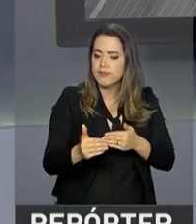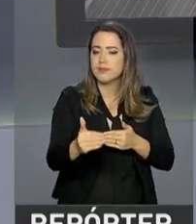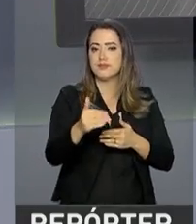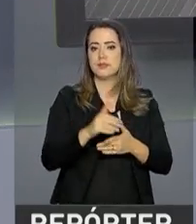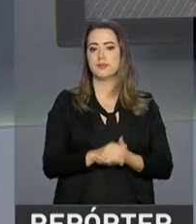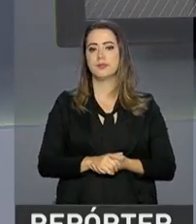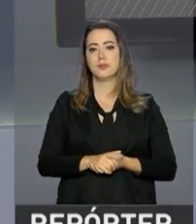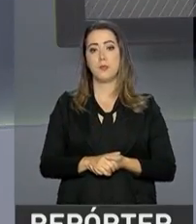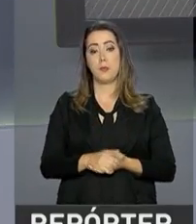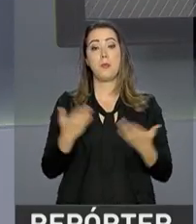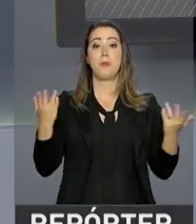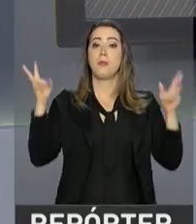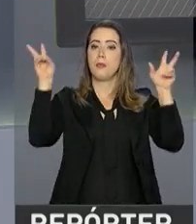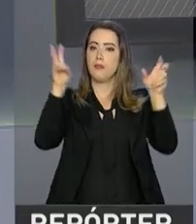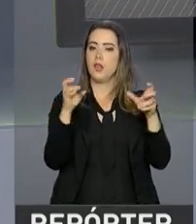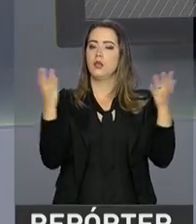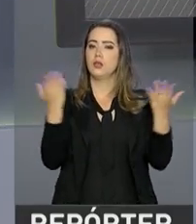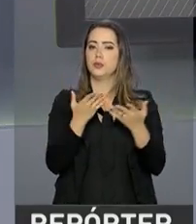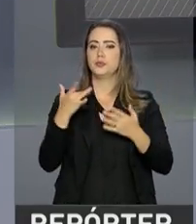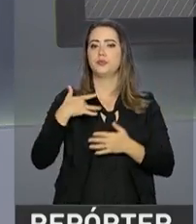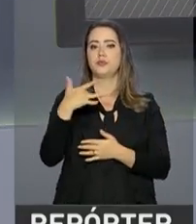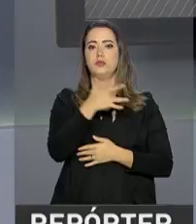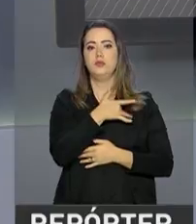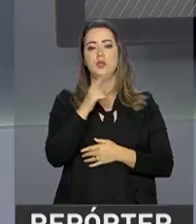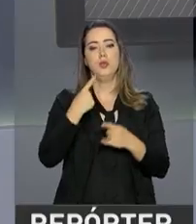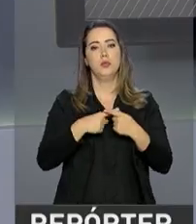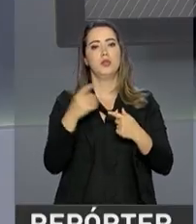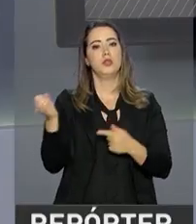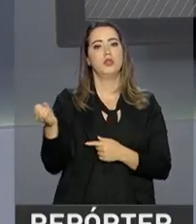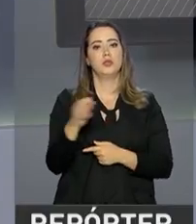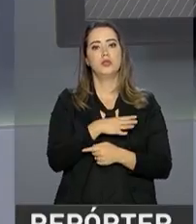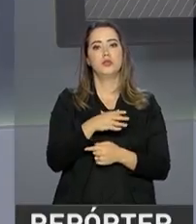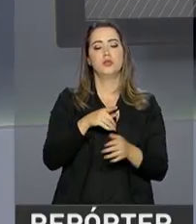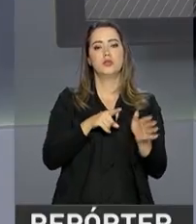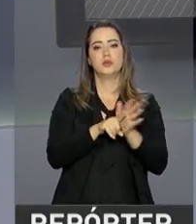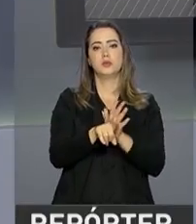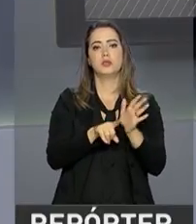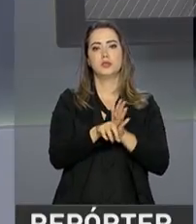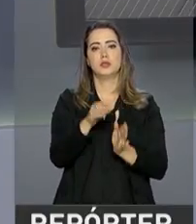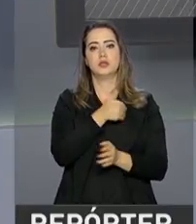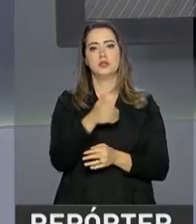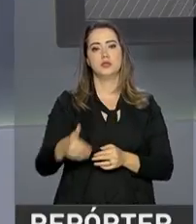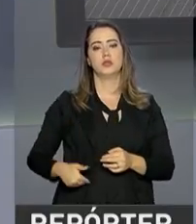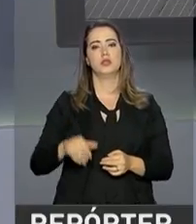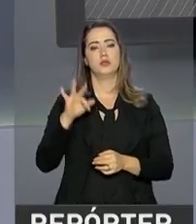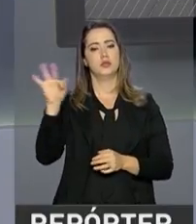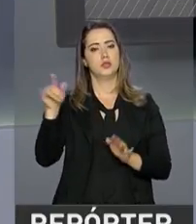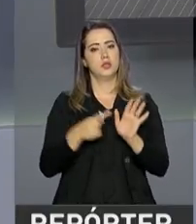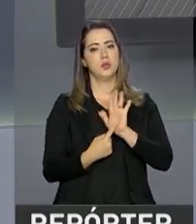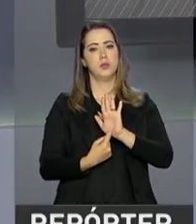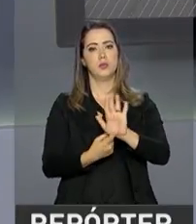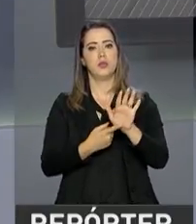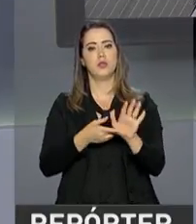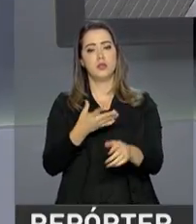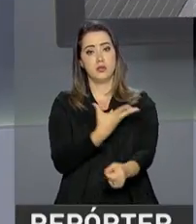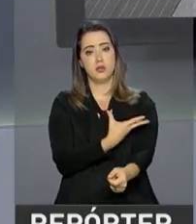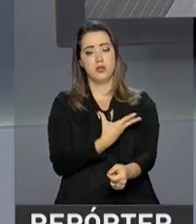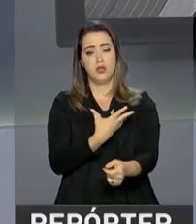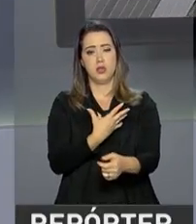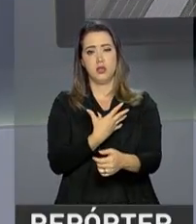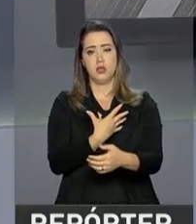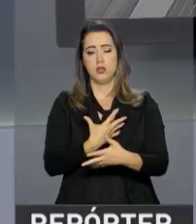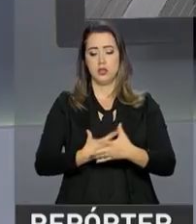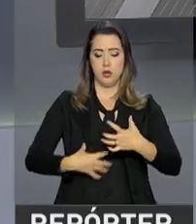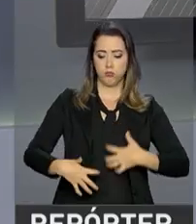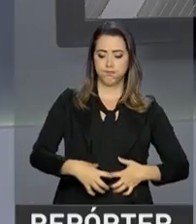e o assunto agora é saúde porque é um novo levantamento do governo federal mostra que o número de doações de órgão